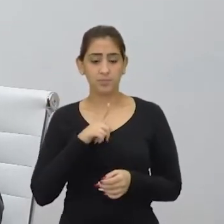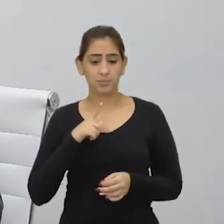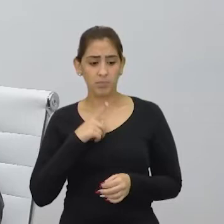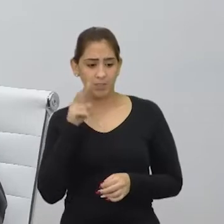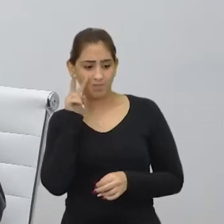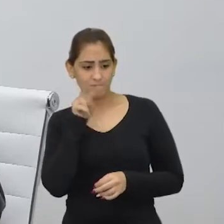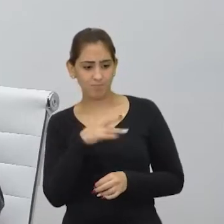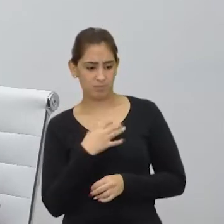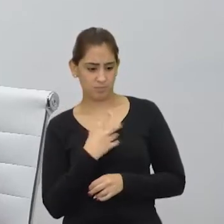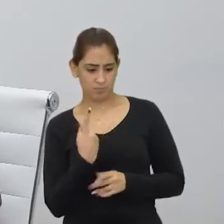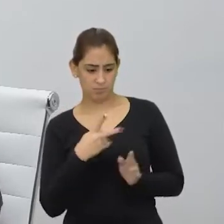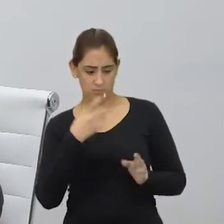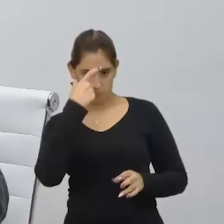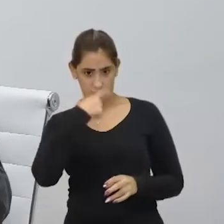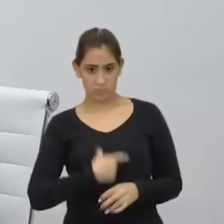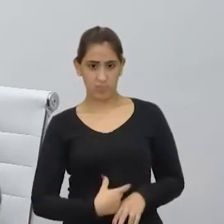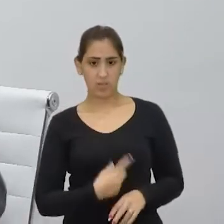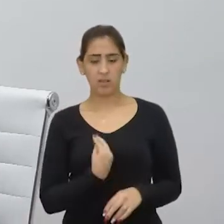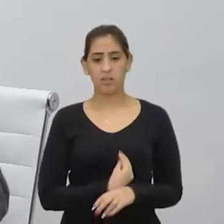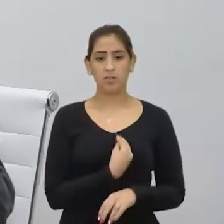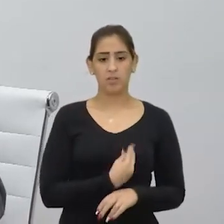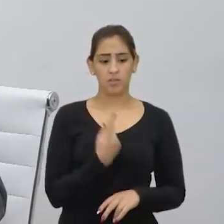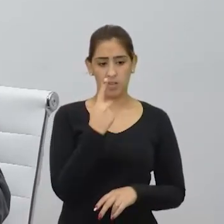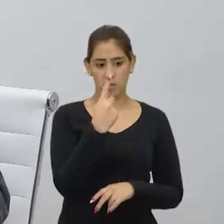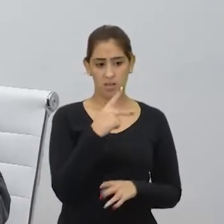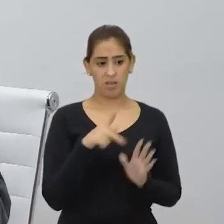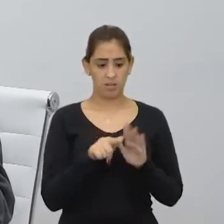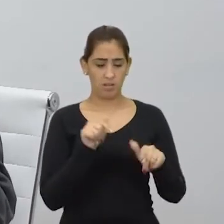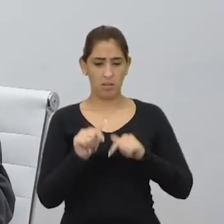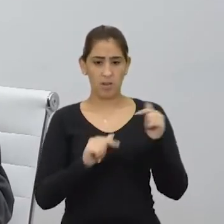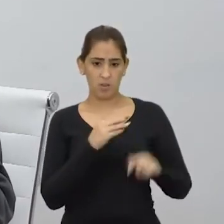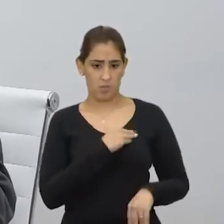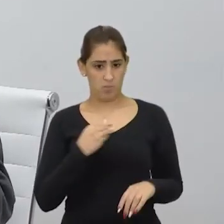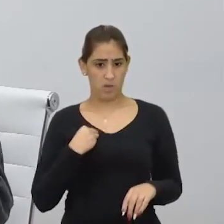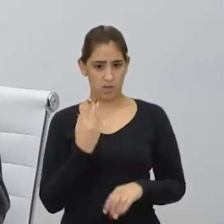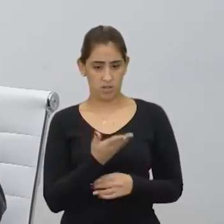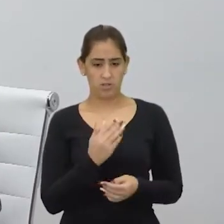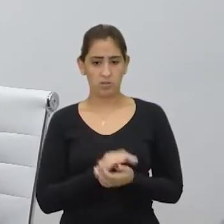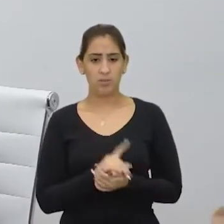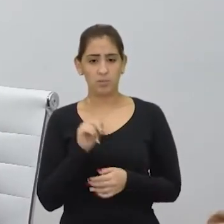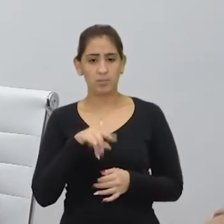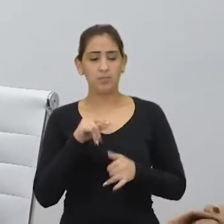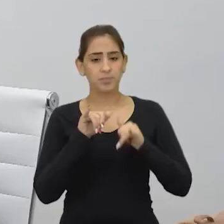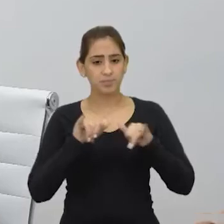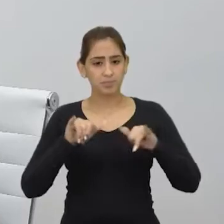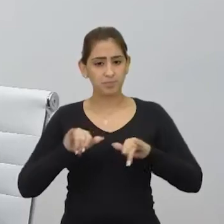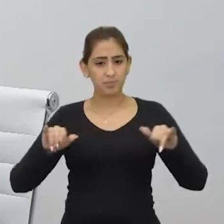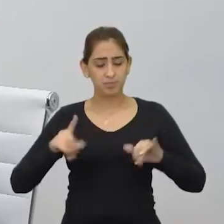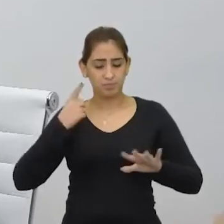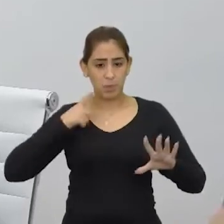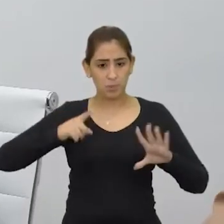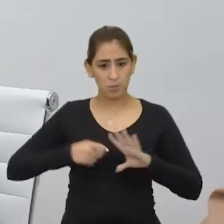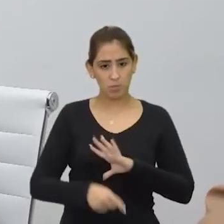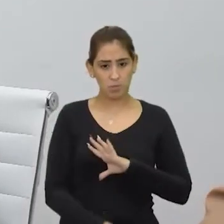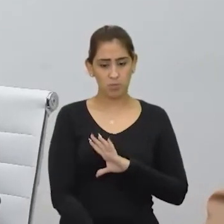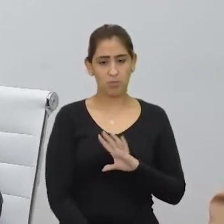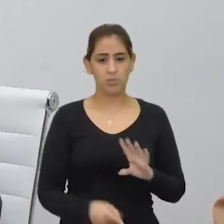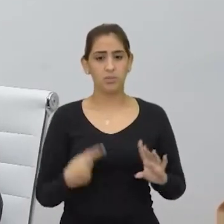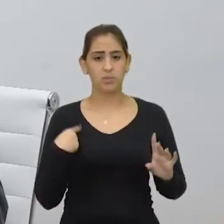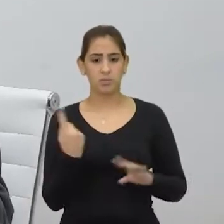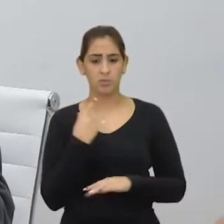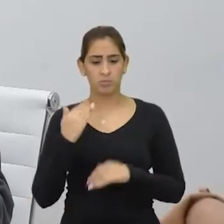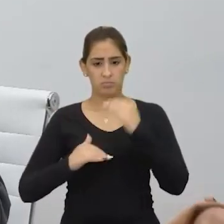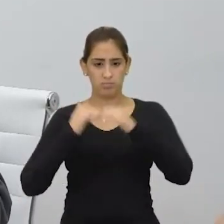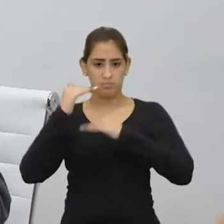vista a vida dele no Carandiru. Na verdade, não chega a ser uma reportagem, mas é um livro que aprofunda o nosso conhecimento